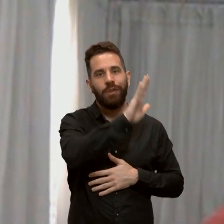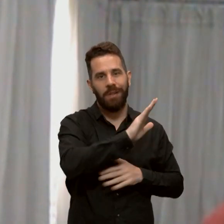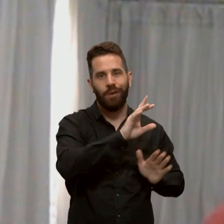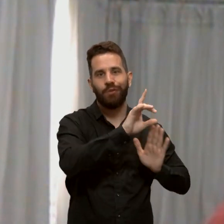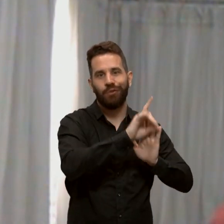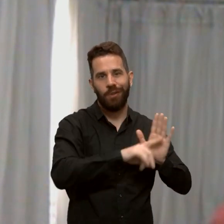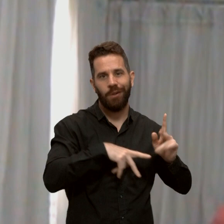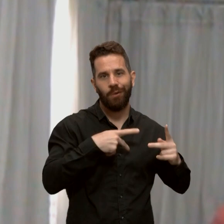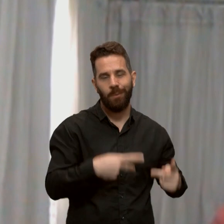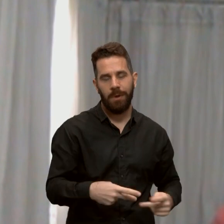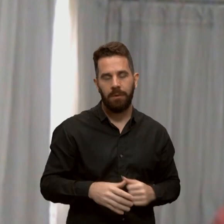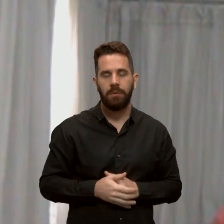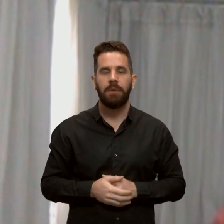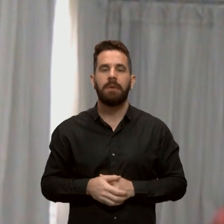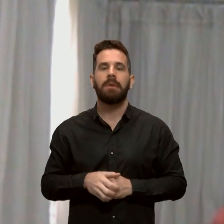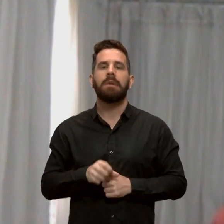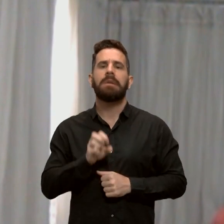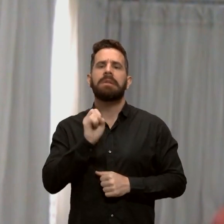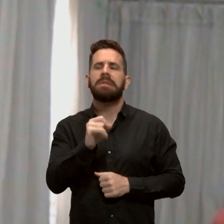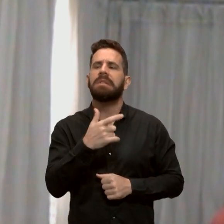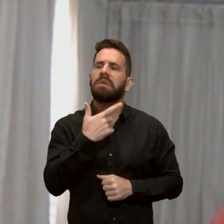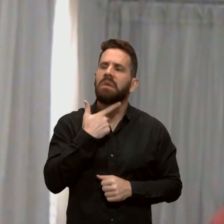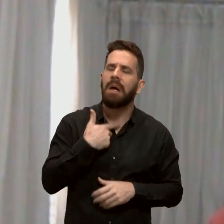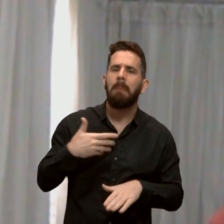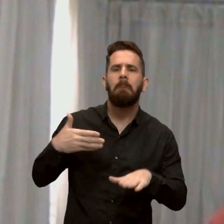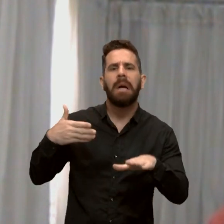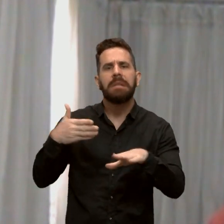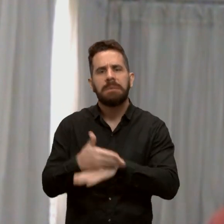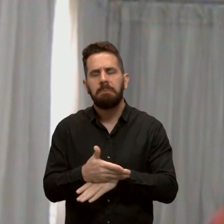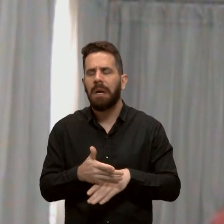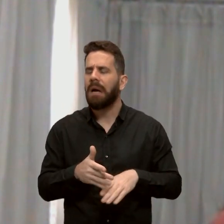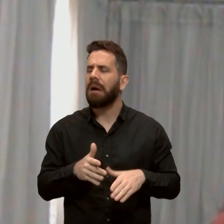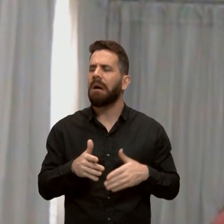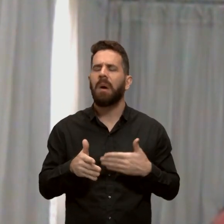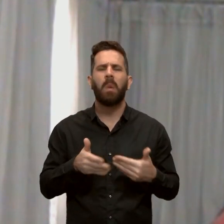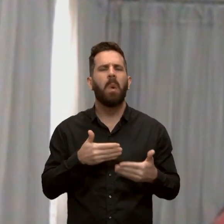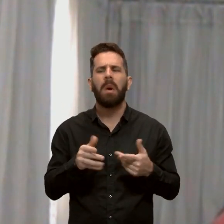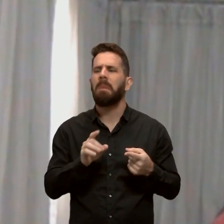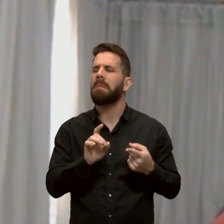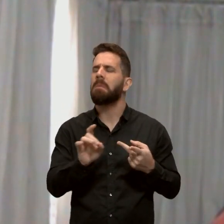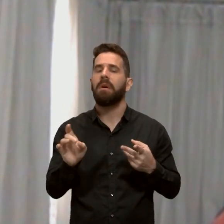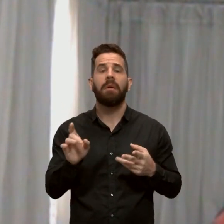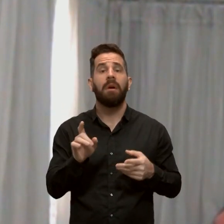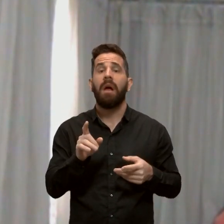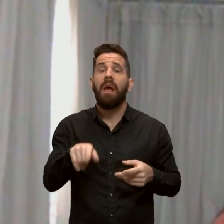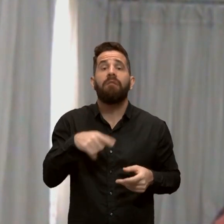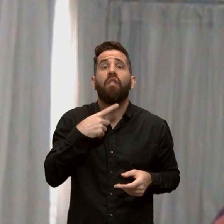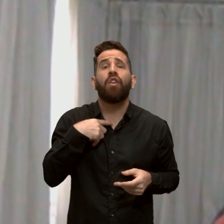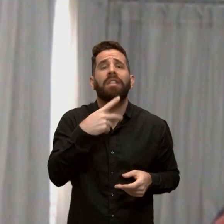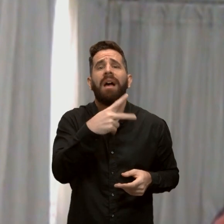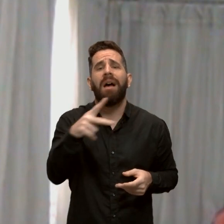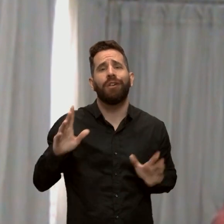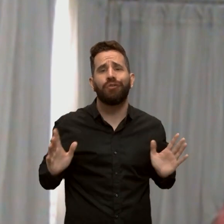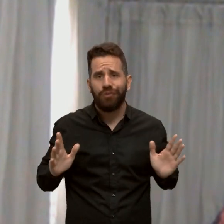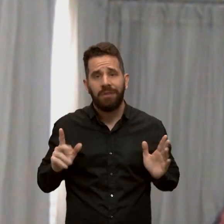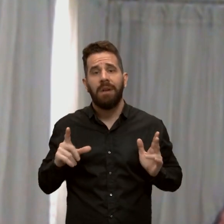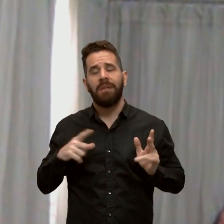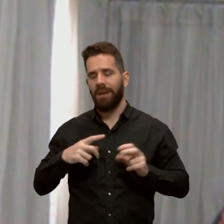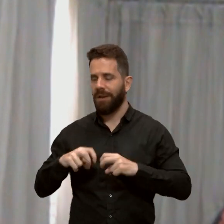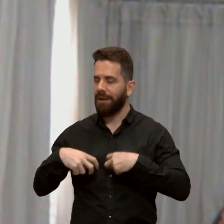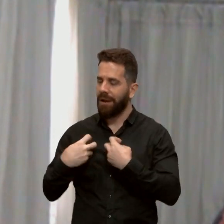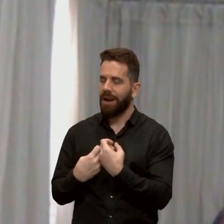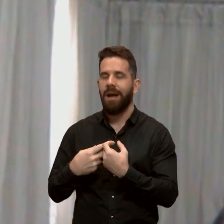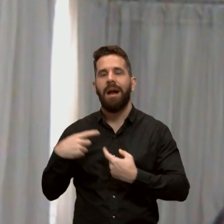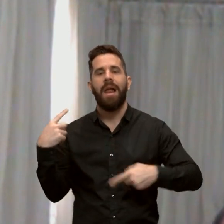qualquer ação dessas, do projeto Sementes de Proteção, basta você querer. A gente faz rodas de conversa, a